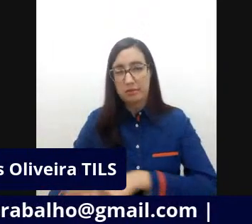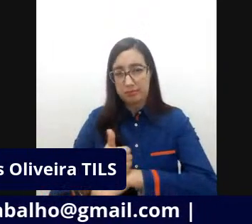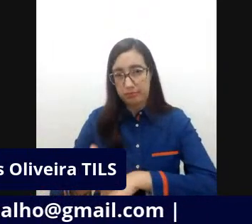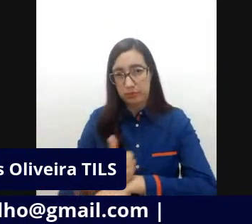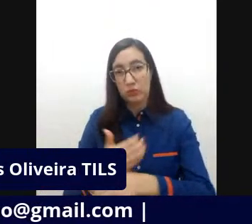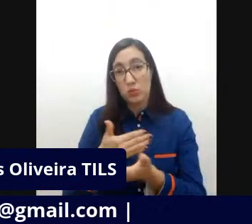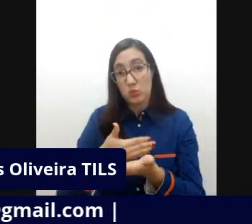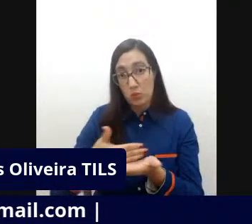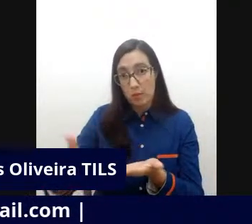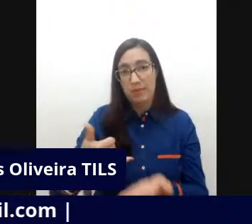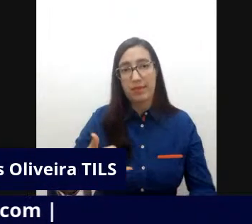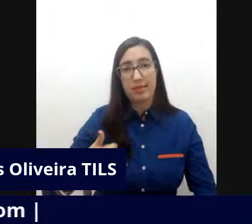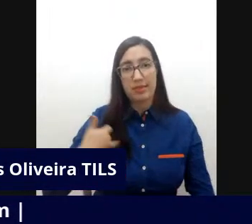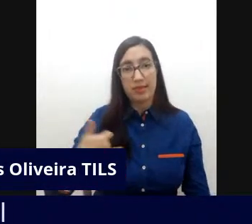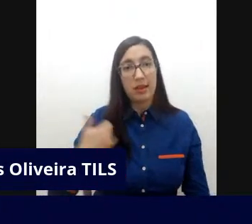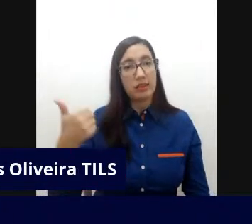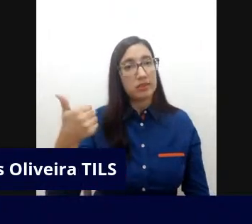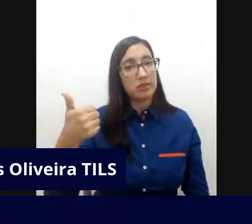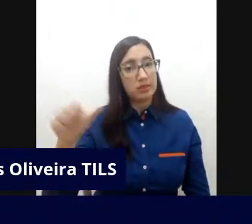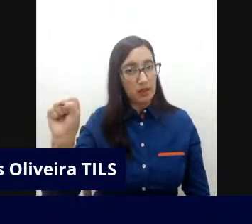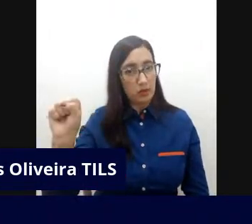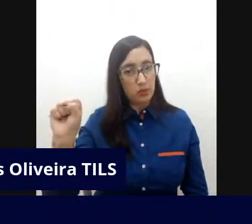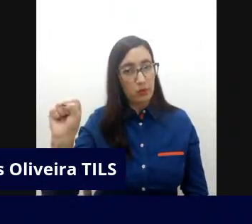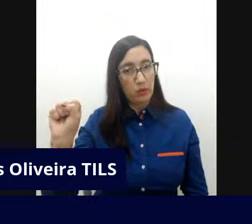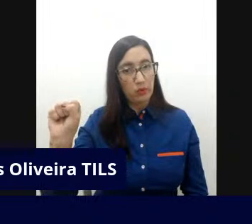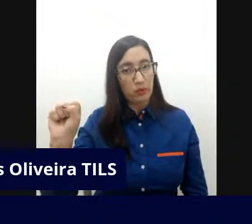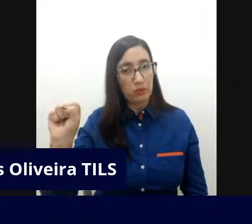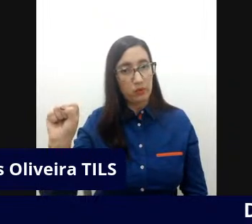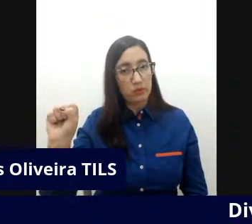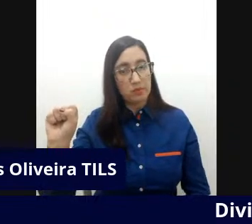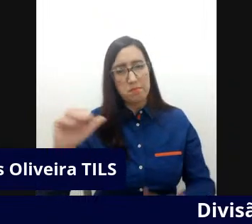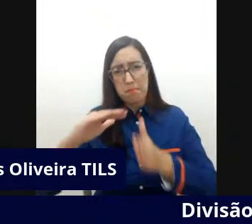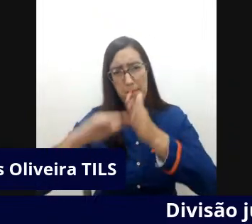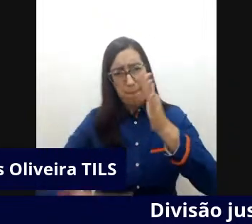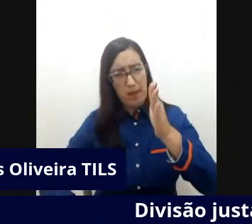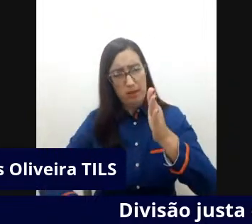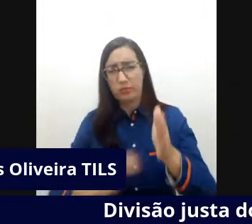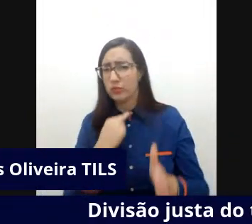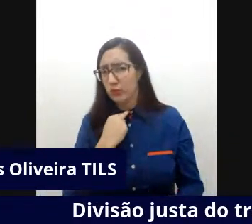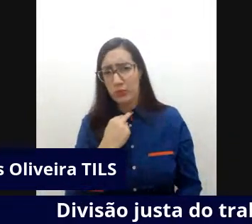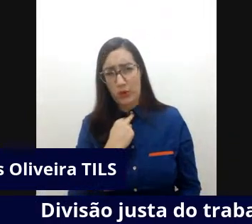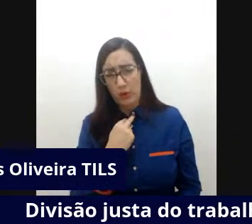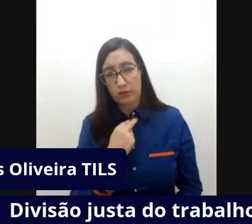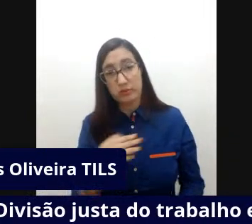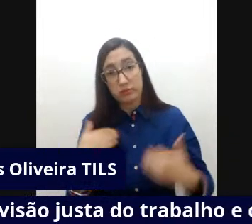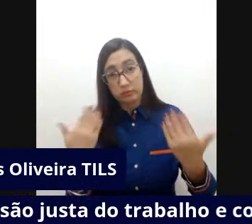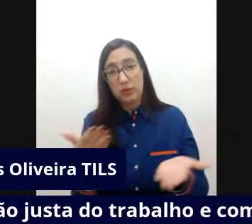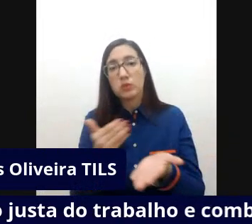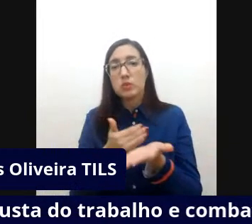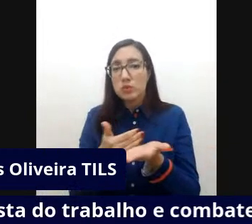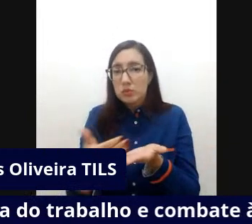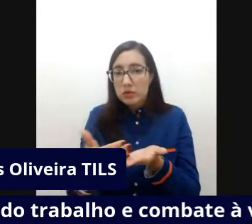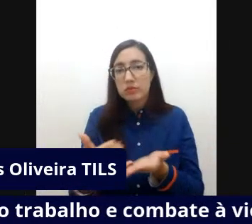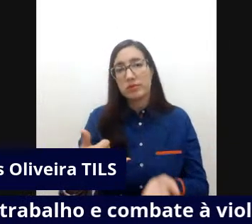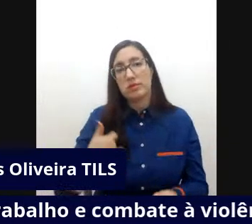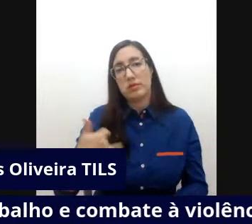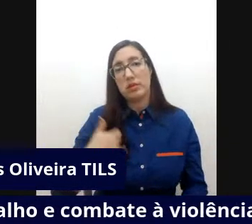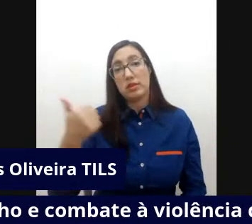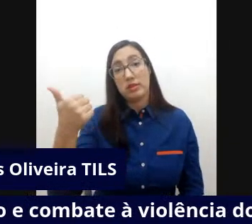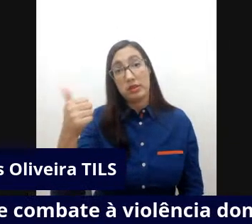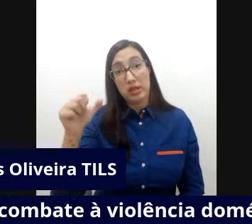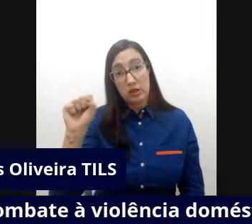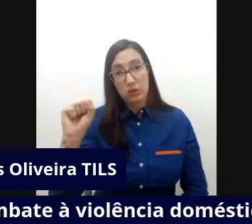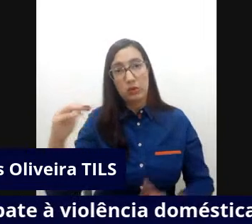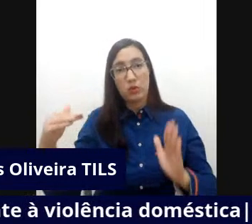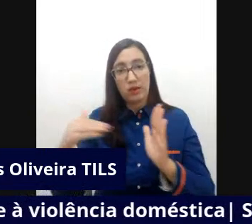é permitido para menores de 18 anos, então houve um período que de 18 aos 29 anos era